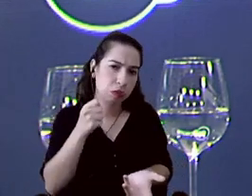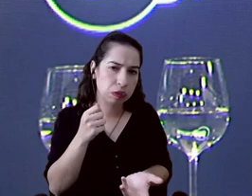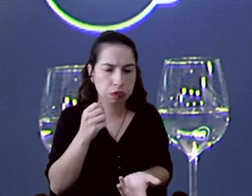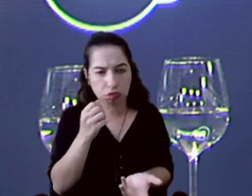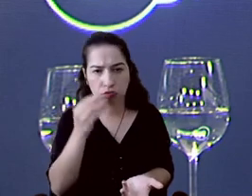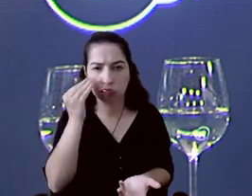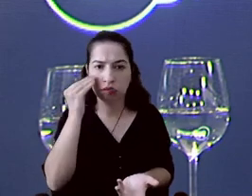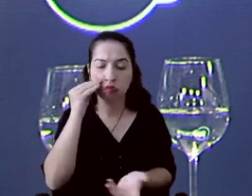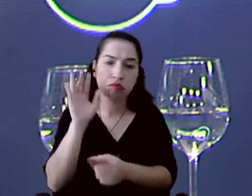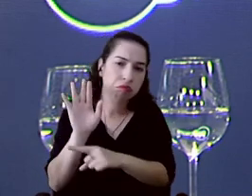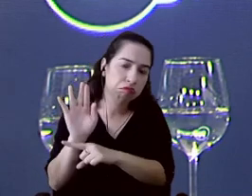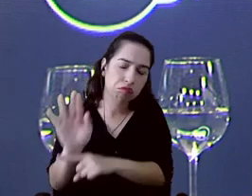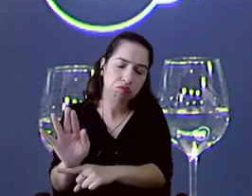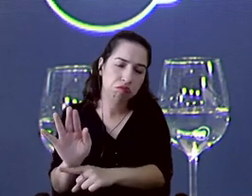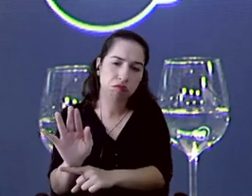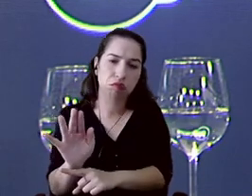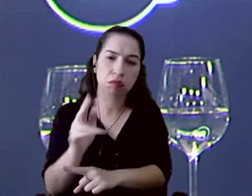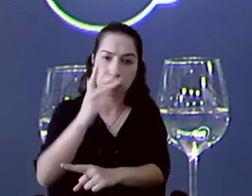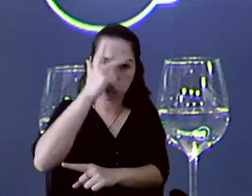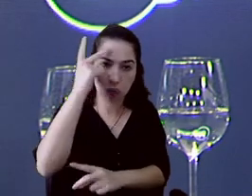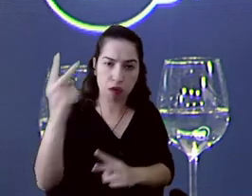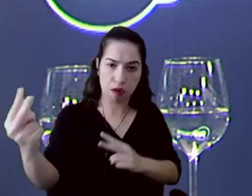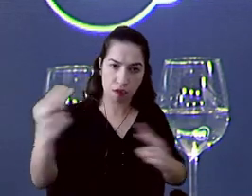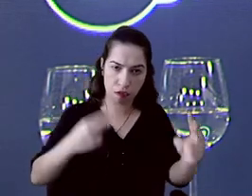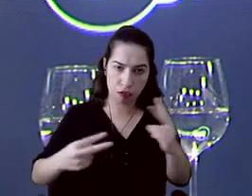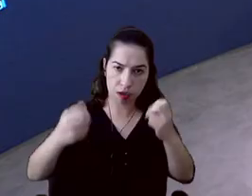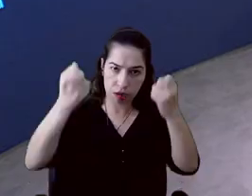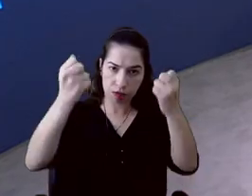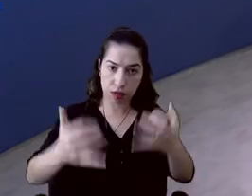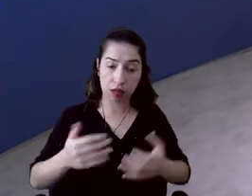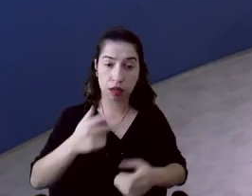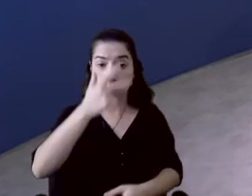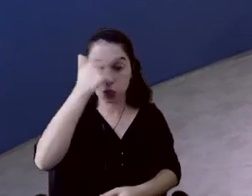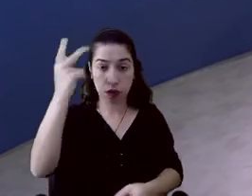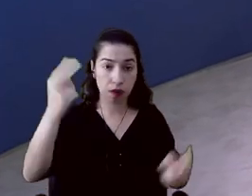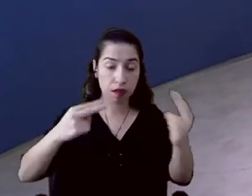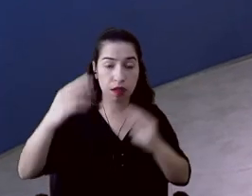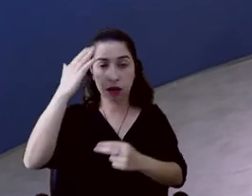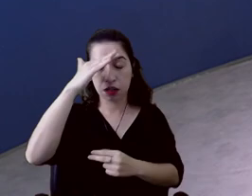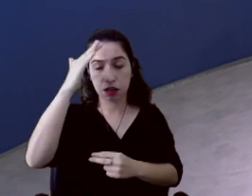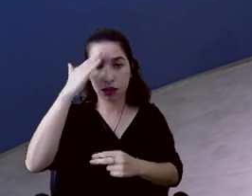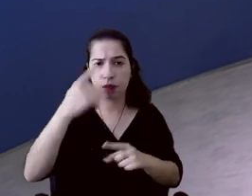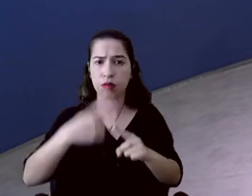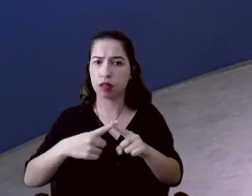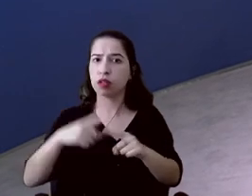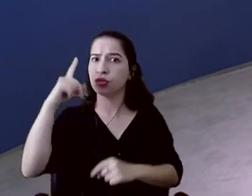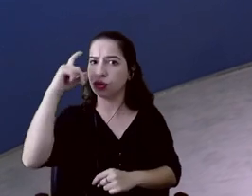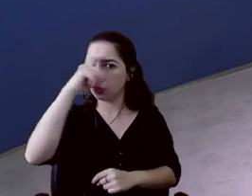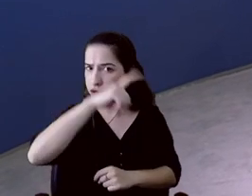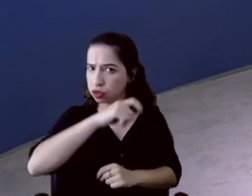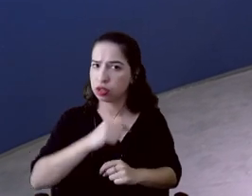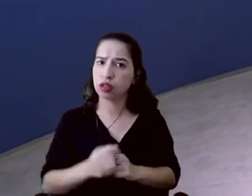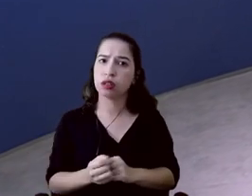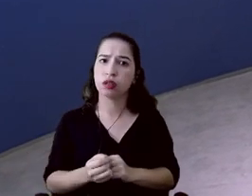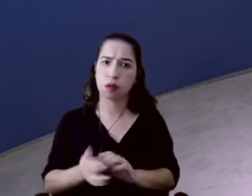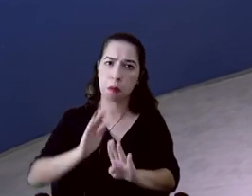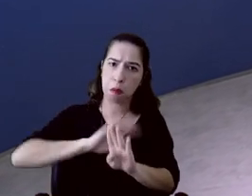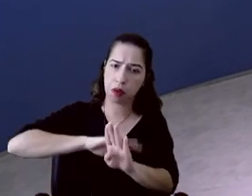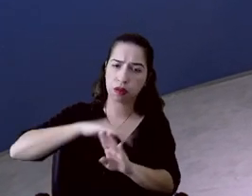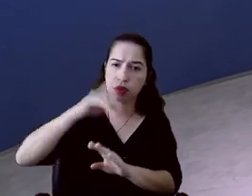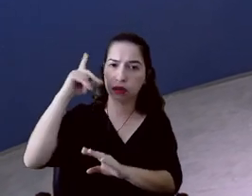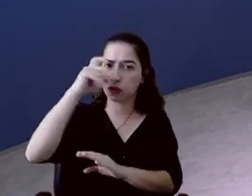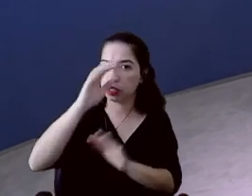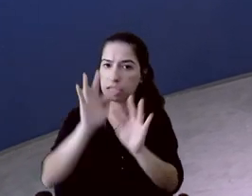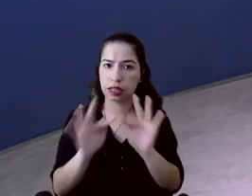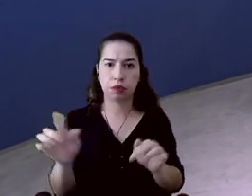enfim quem tá nos assistindo aqui é entender o que tem uma complexidade grande por trás né não é um negócio simples né olha quantos